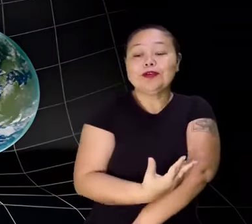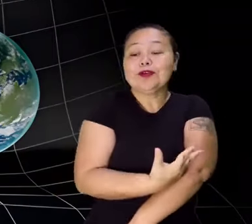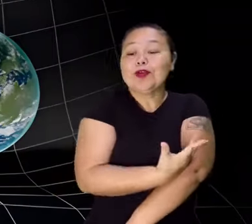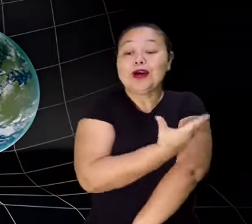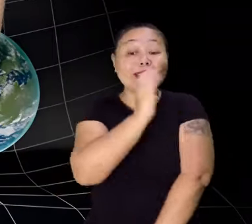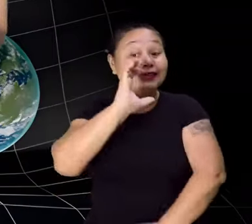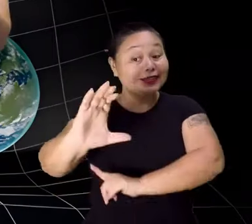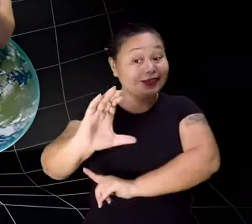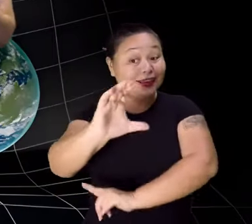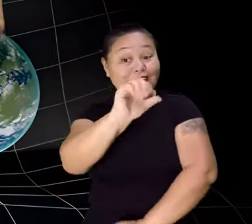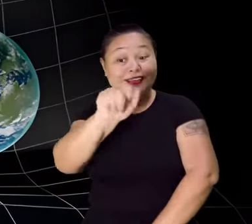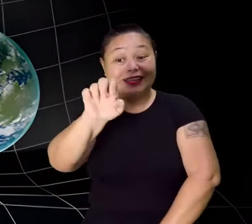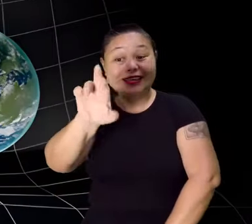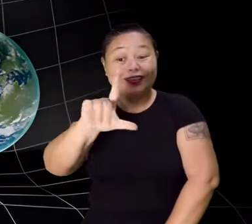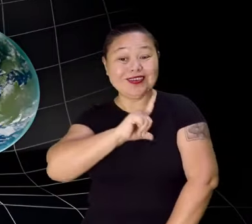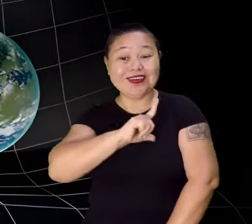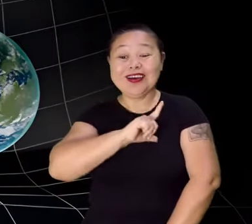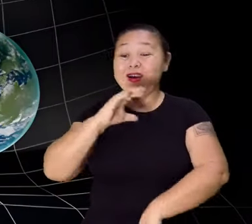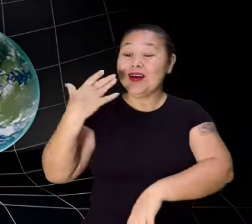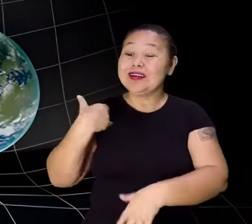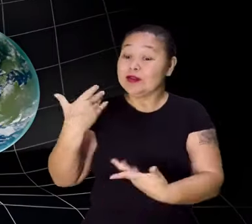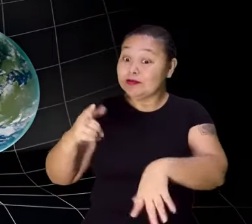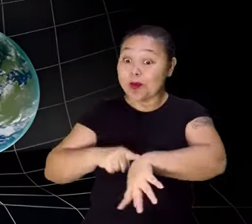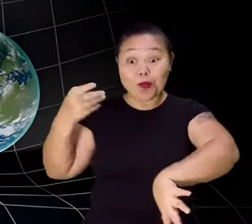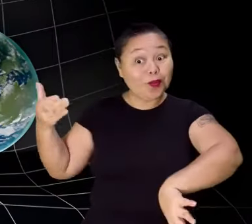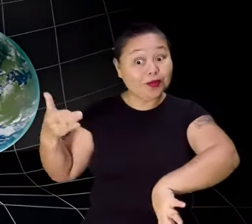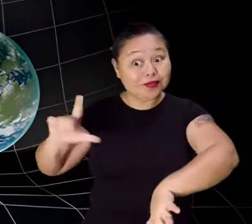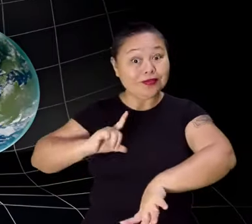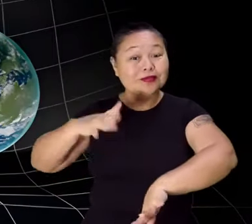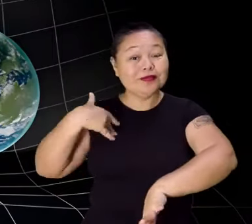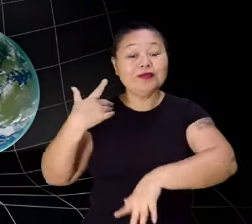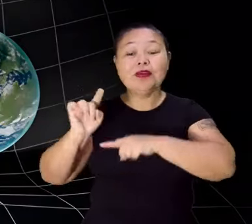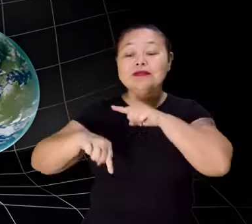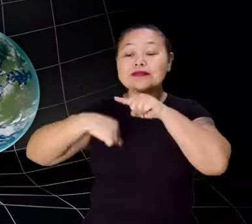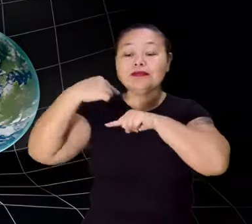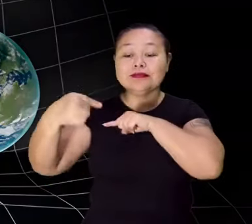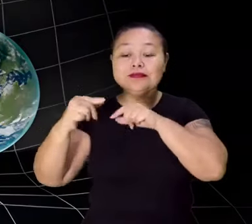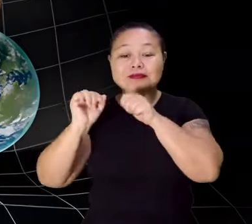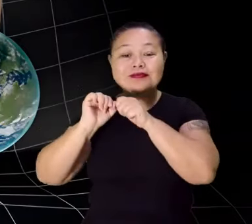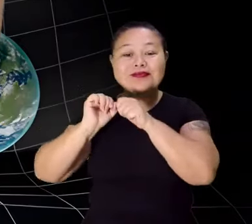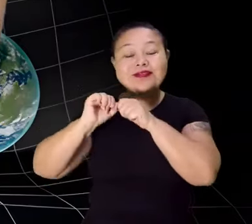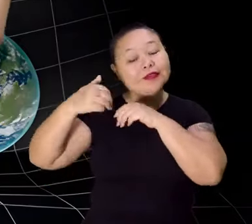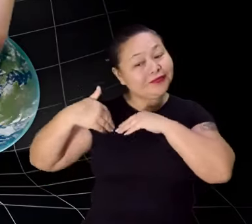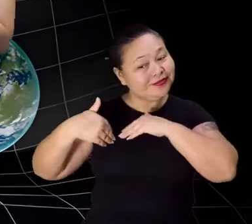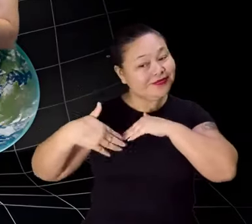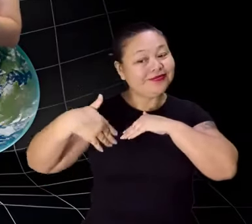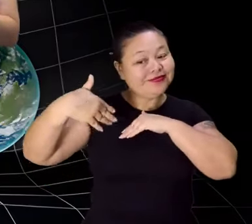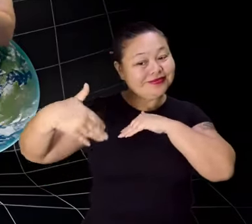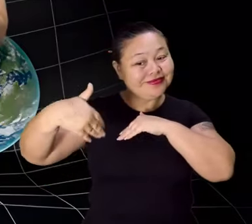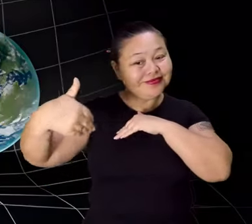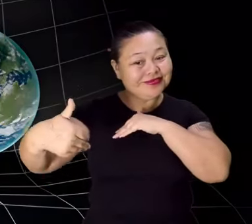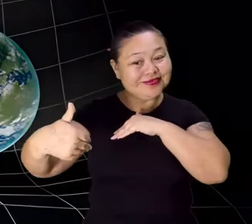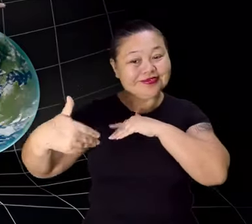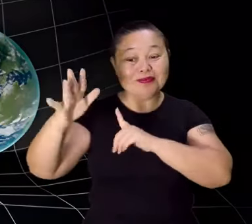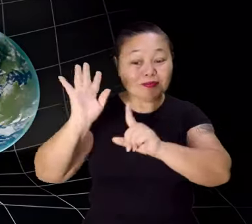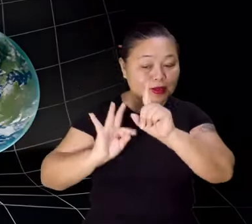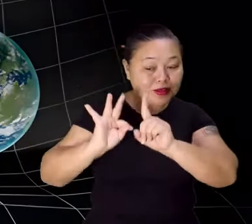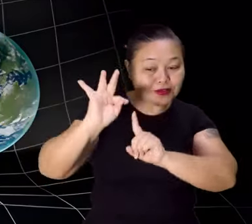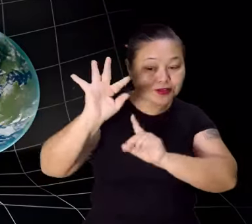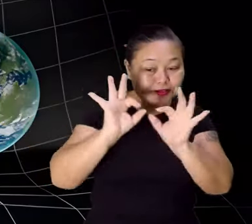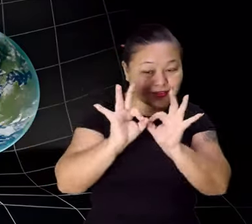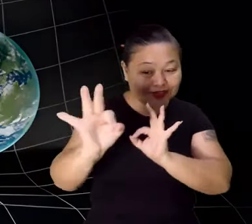calor. No calor do momento, né? Então, ali, pessoal... o comprimento do gato. Medir, né, a